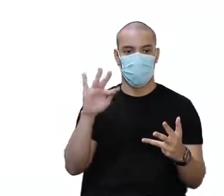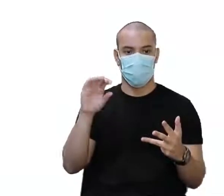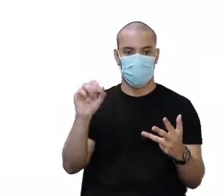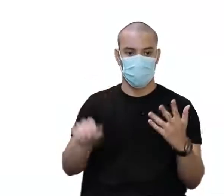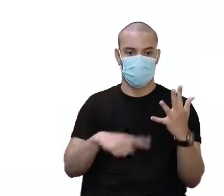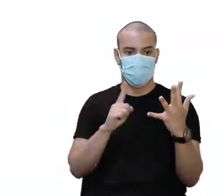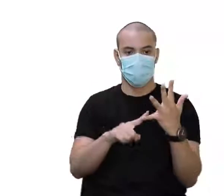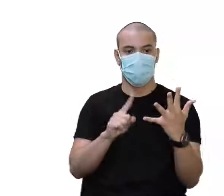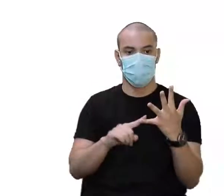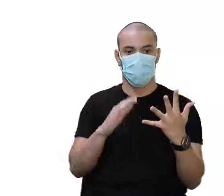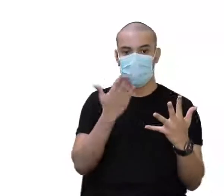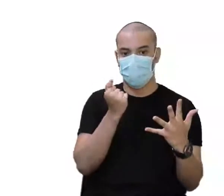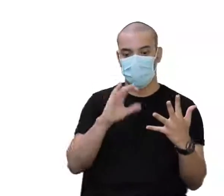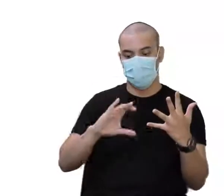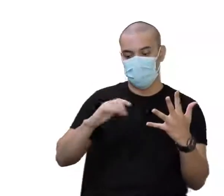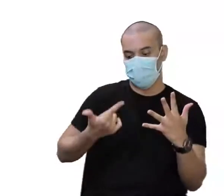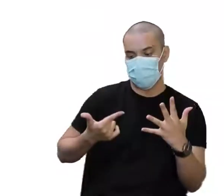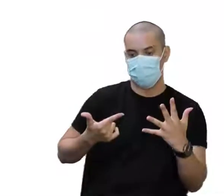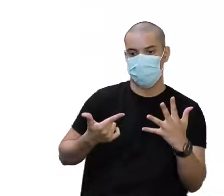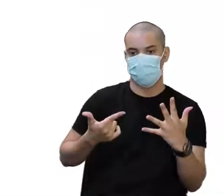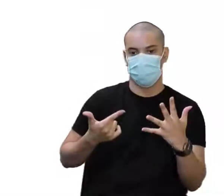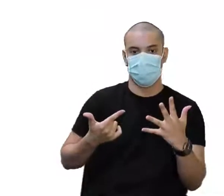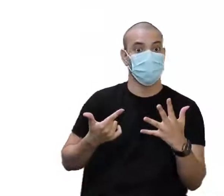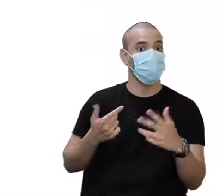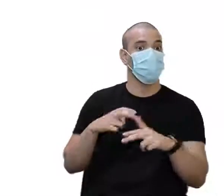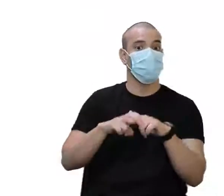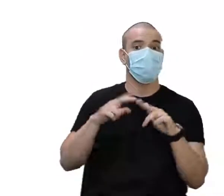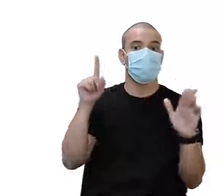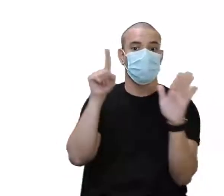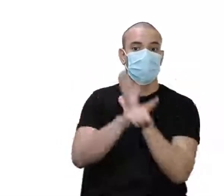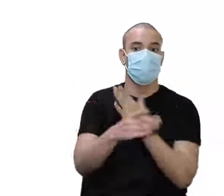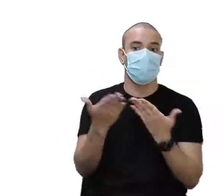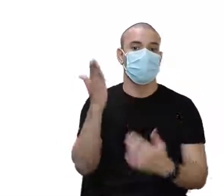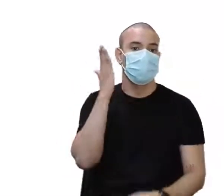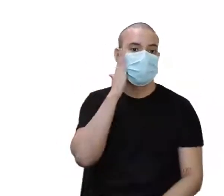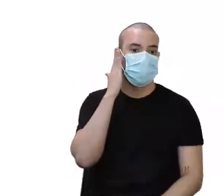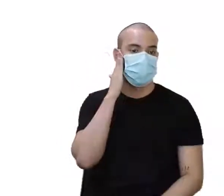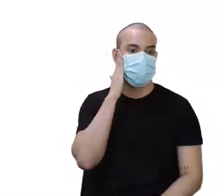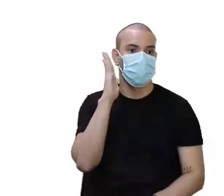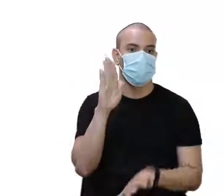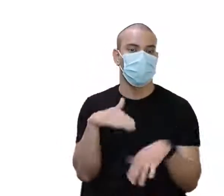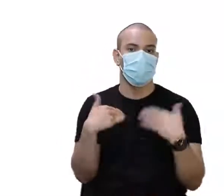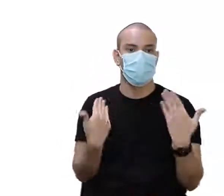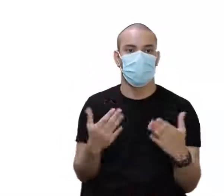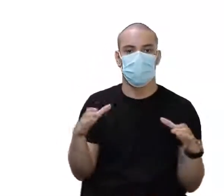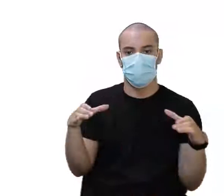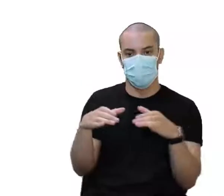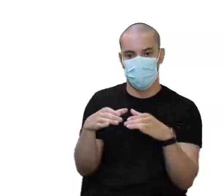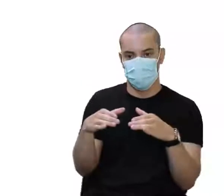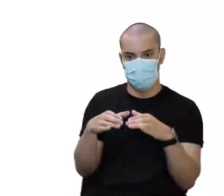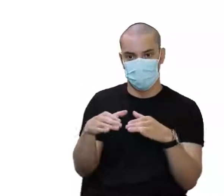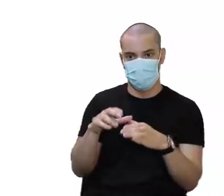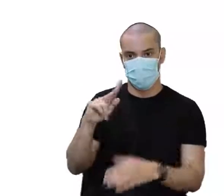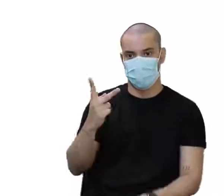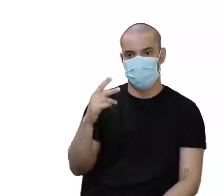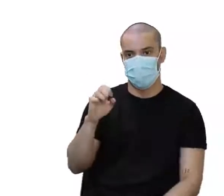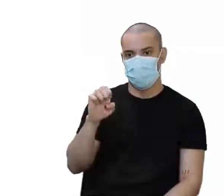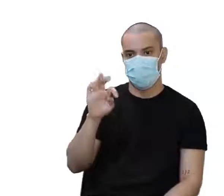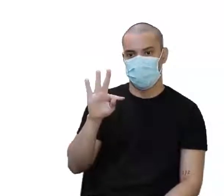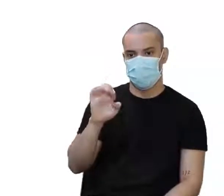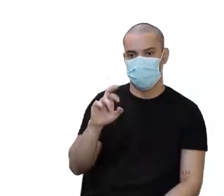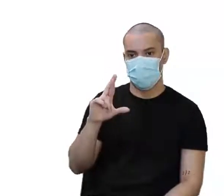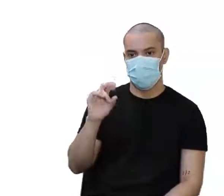E, consumidores secundários. Então a questão está pedindo qual é a espécie heterotrófica, né,